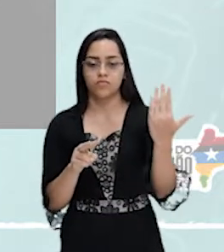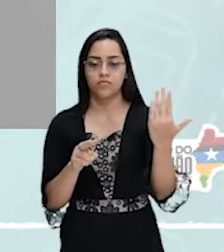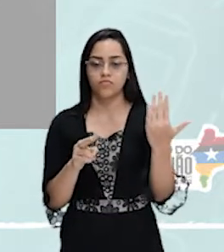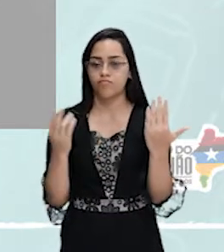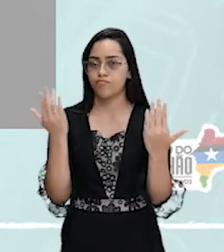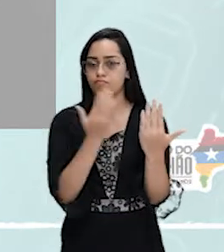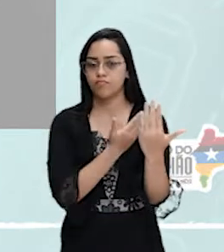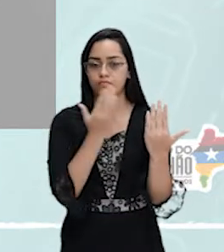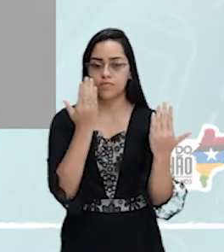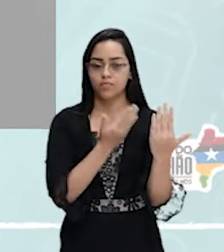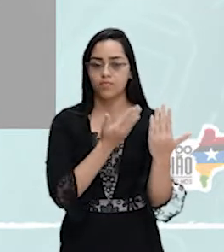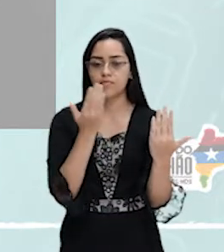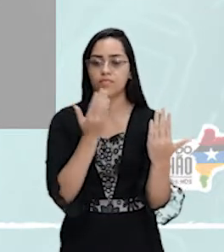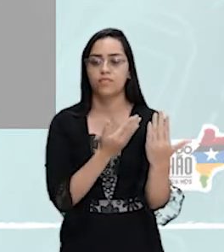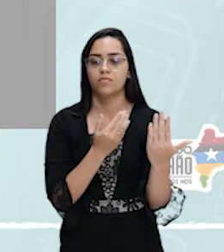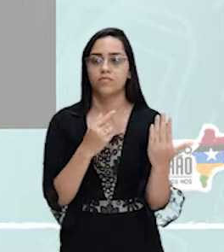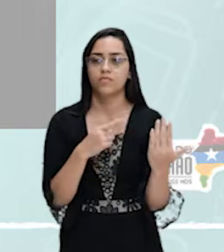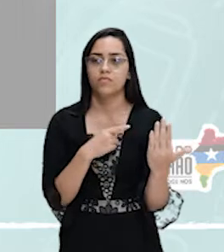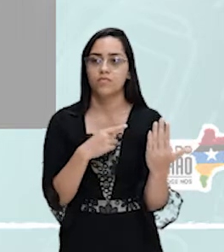a gente não vê, né, que é a parte aí,